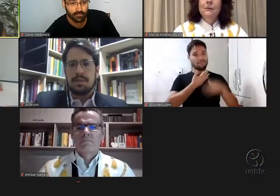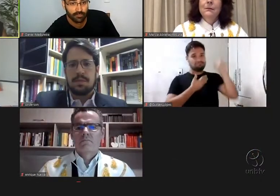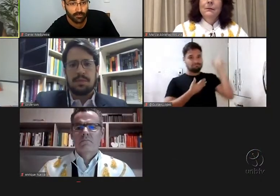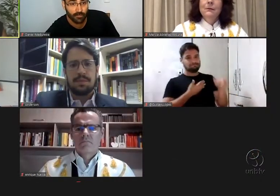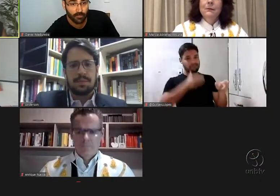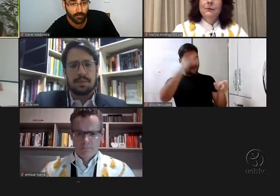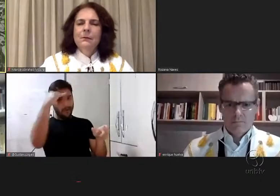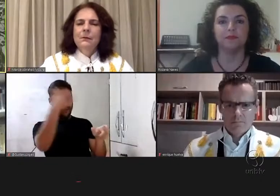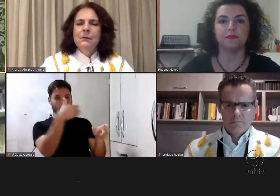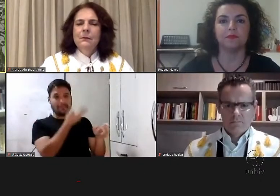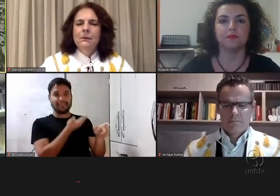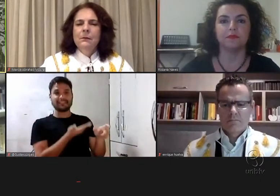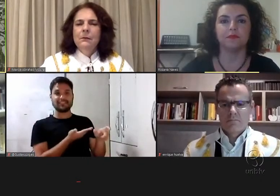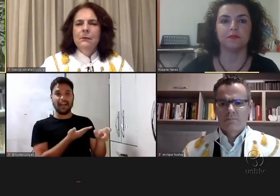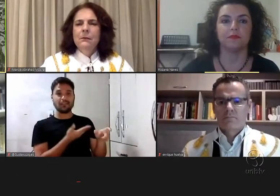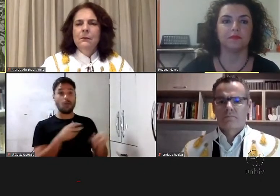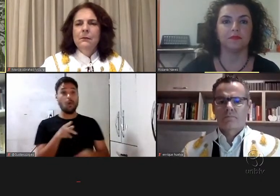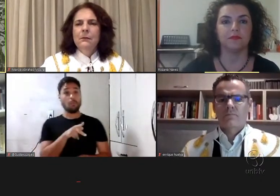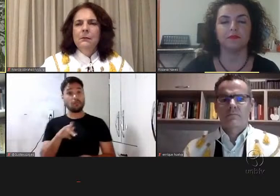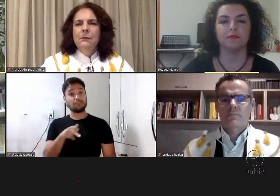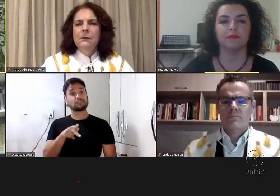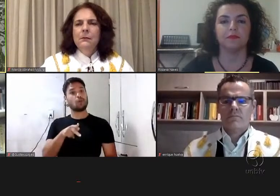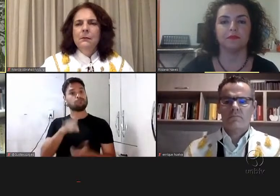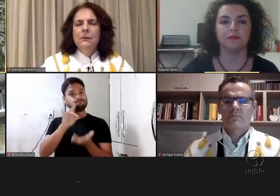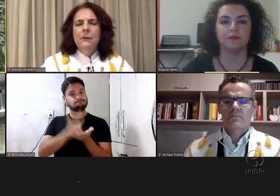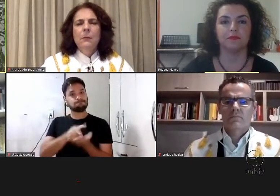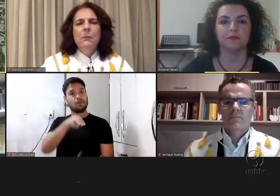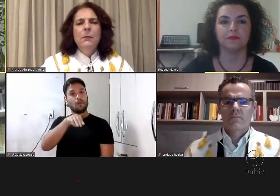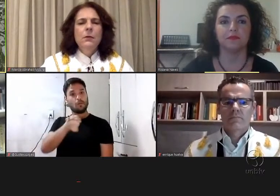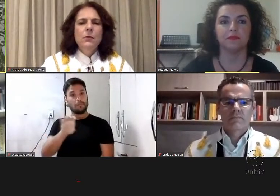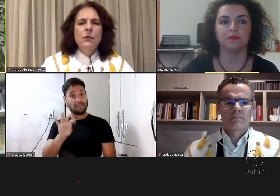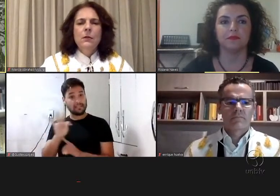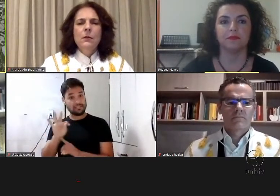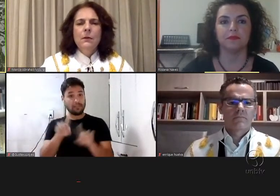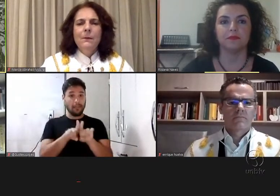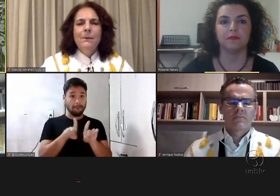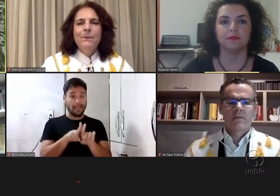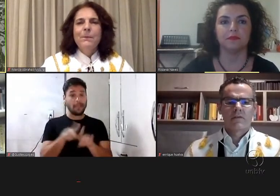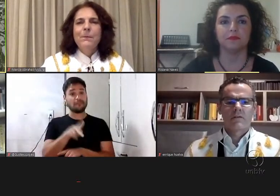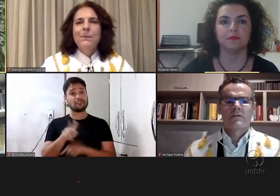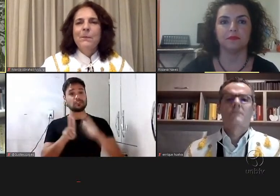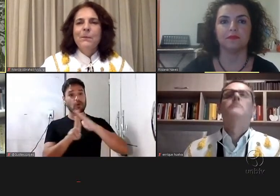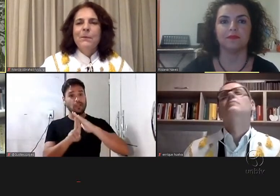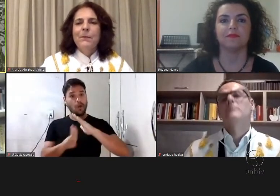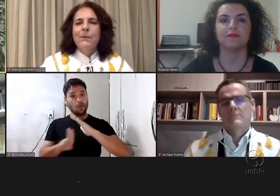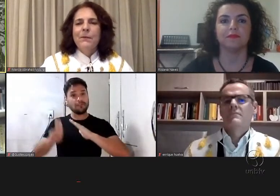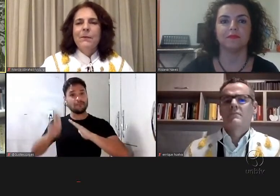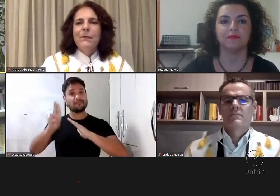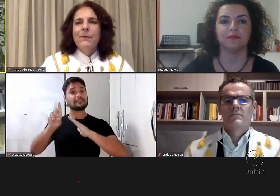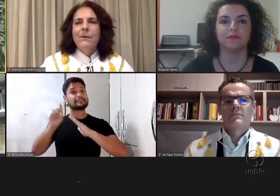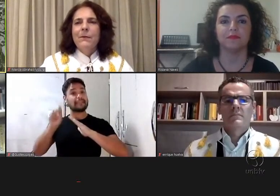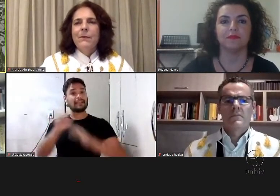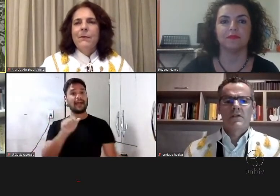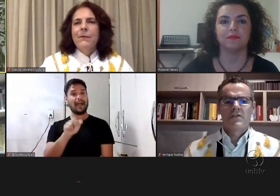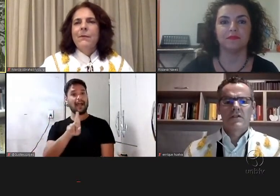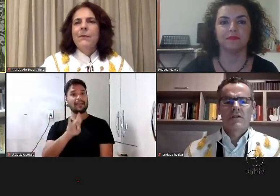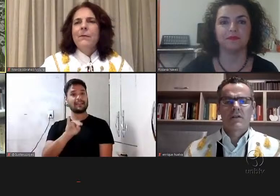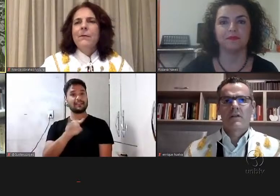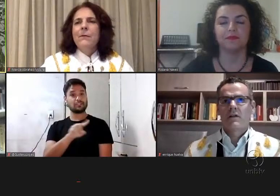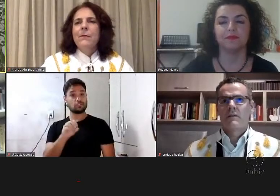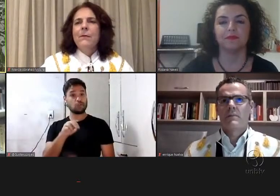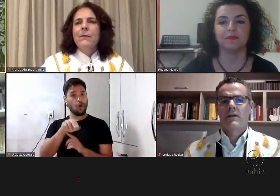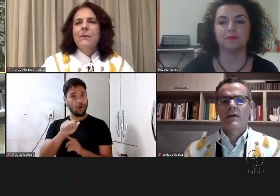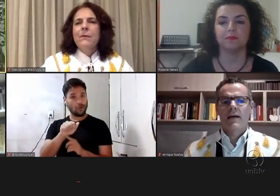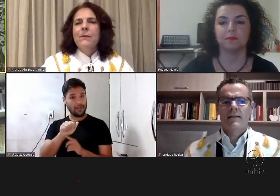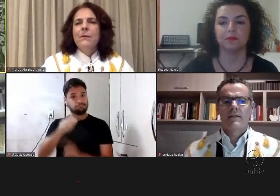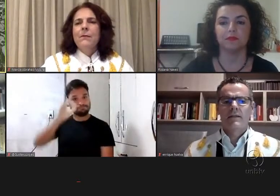professor emérito do MIT e também professor laureado da Universidade do Arizona, Avram